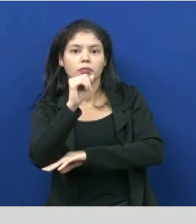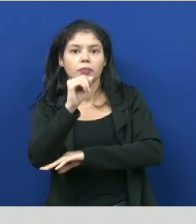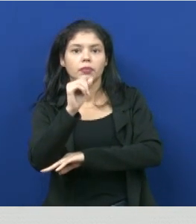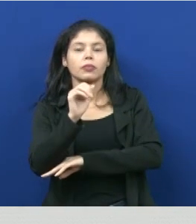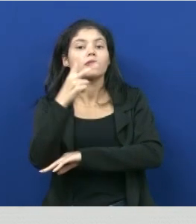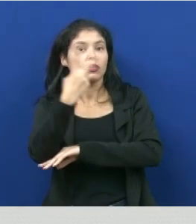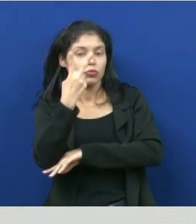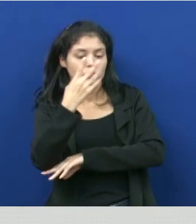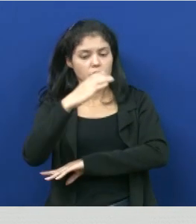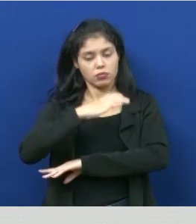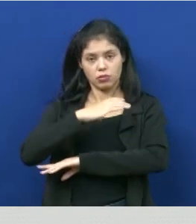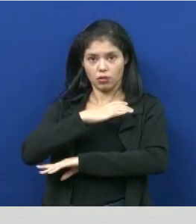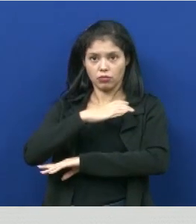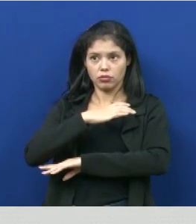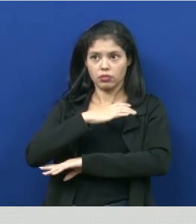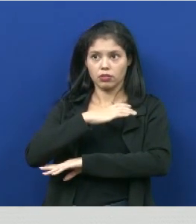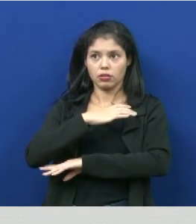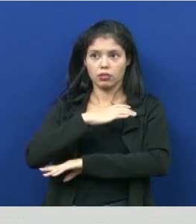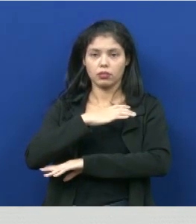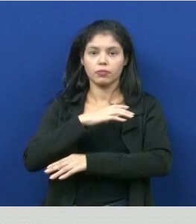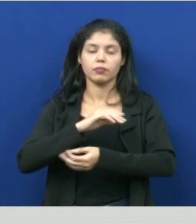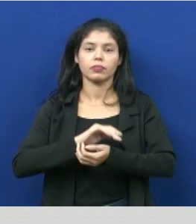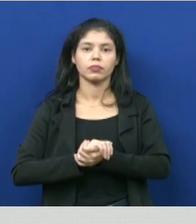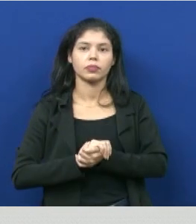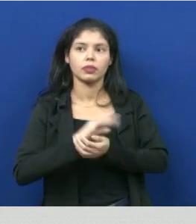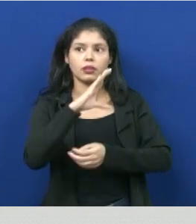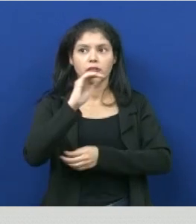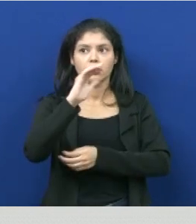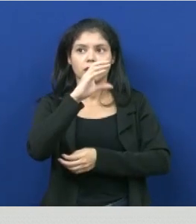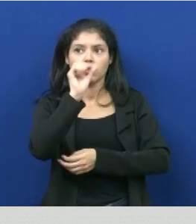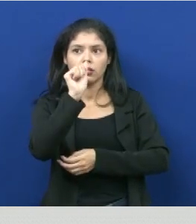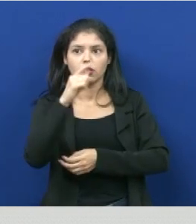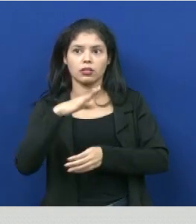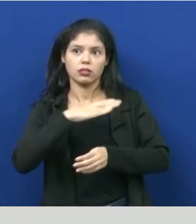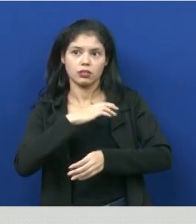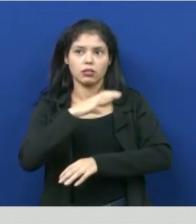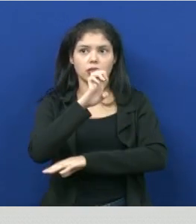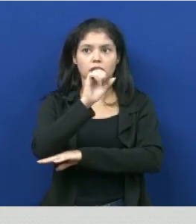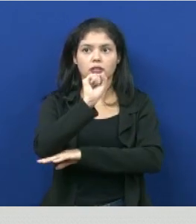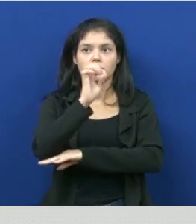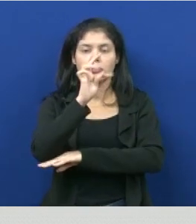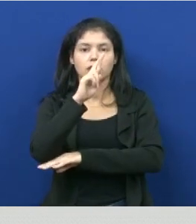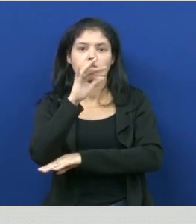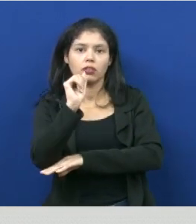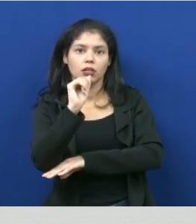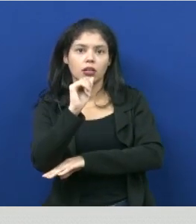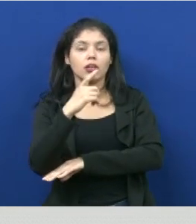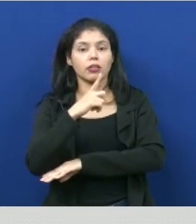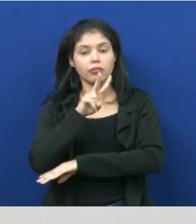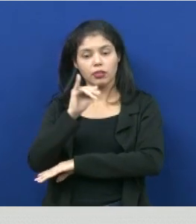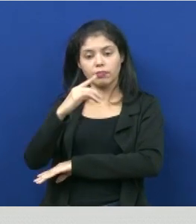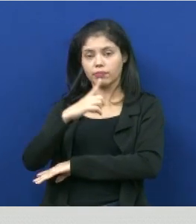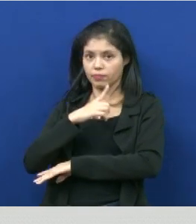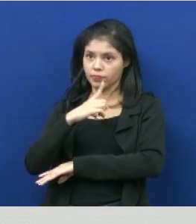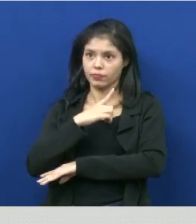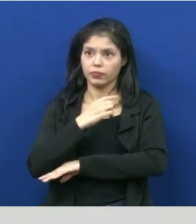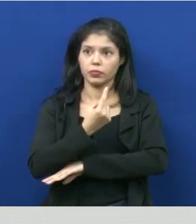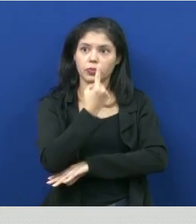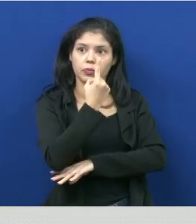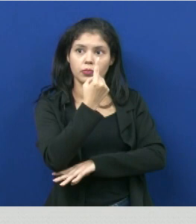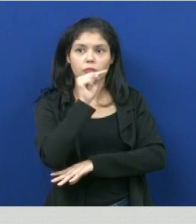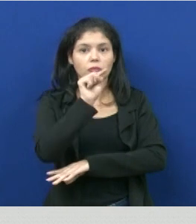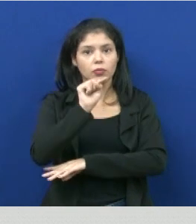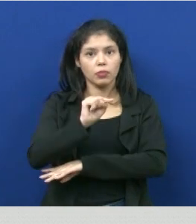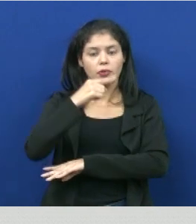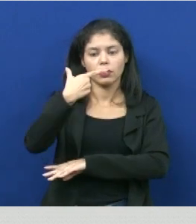duas cidades, entre Cascais e Estoril, vem a ser de 1 para